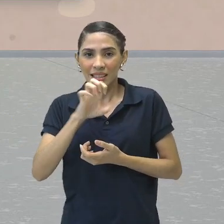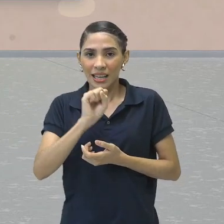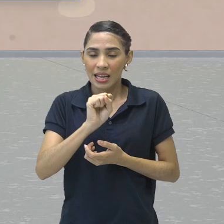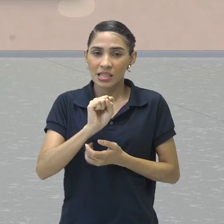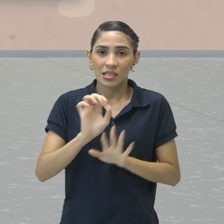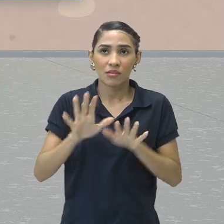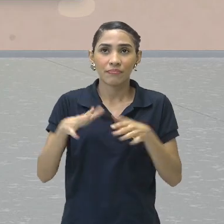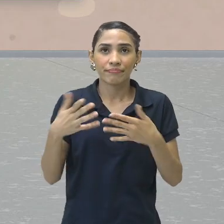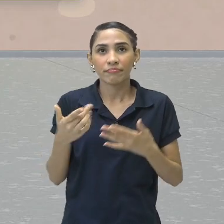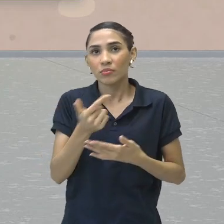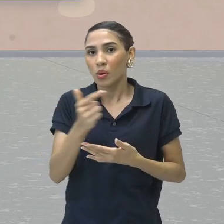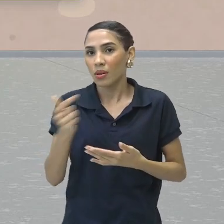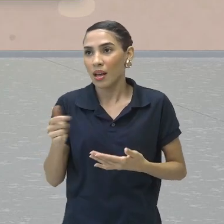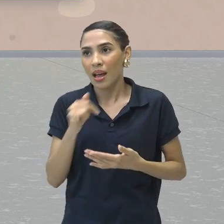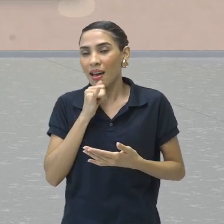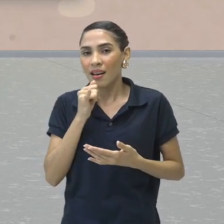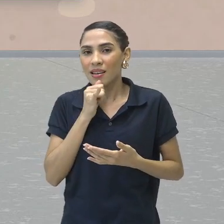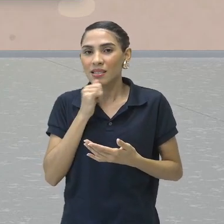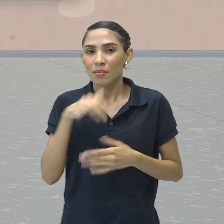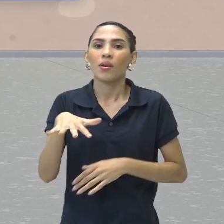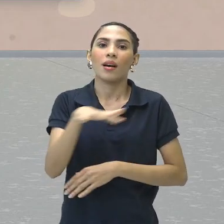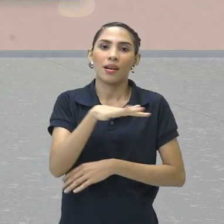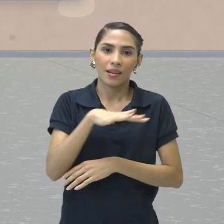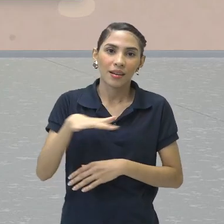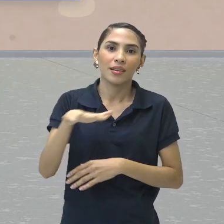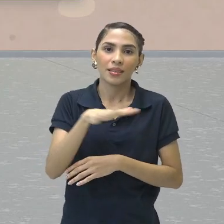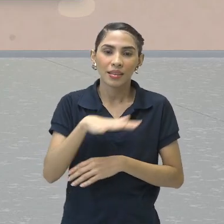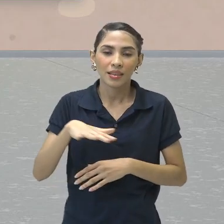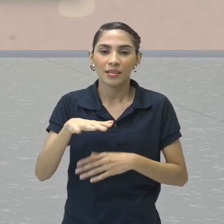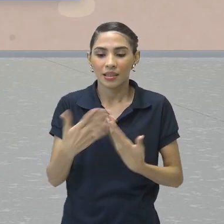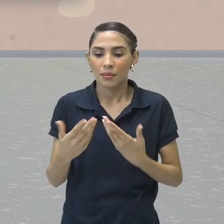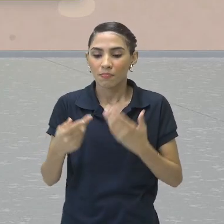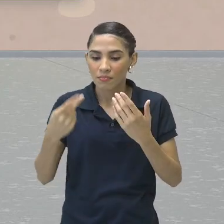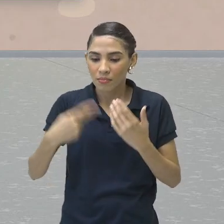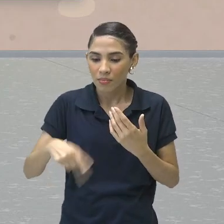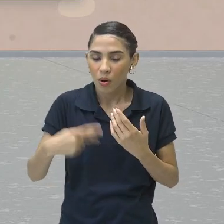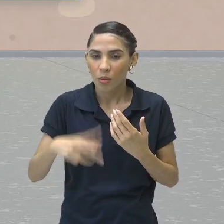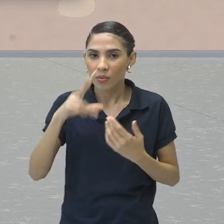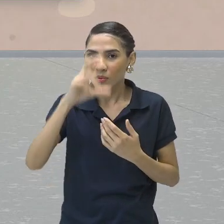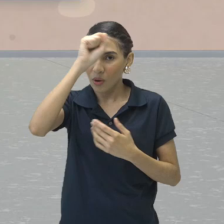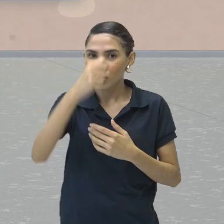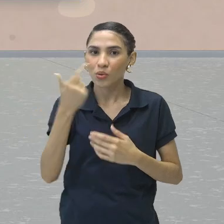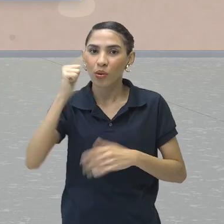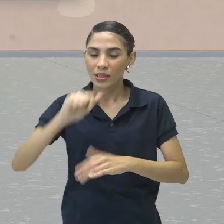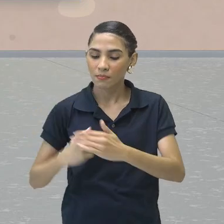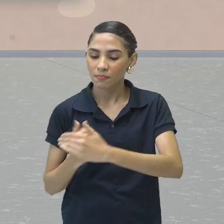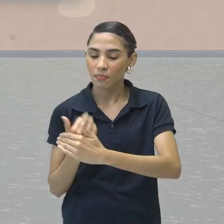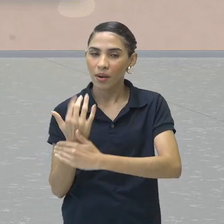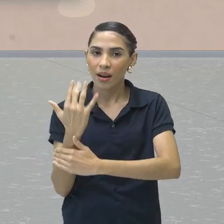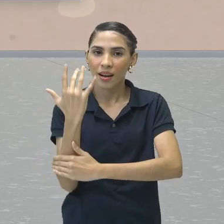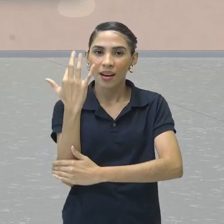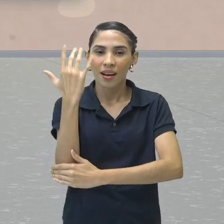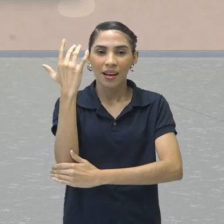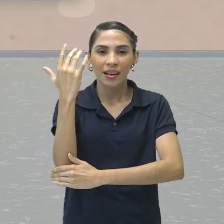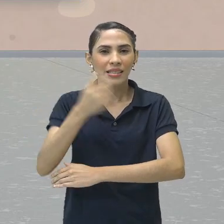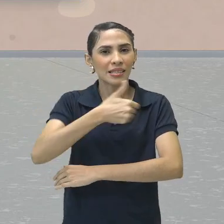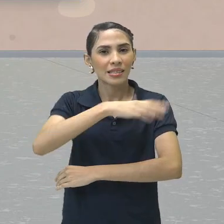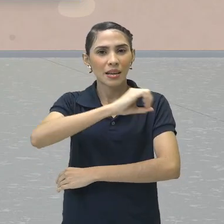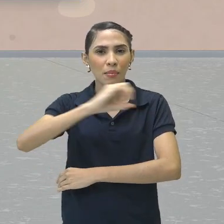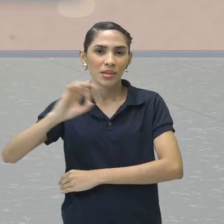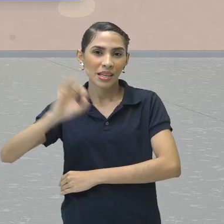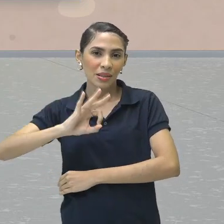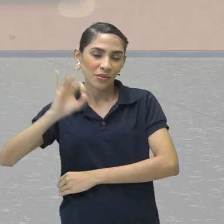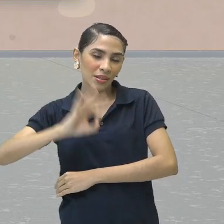ter ali grandes áreas ali disponíveis para o plantio, para uma plantação vingar 100%, né?